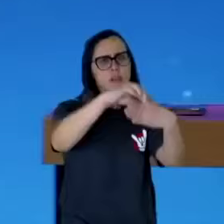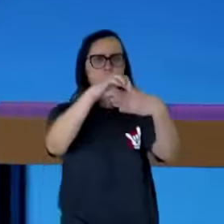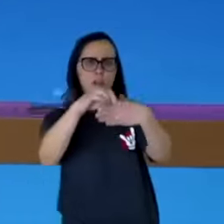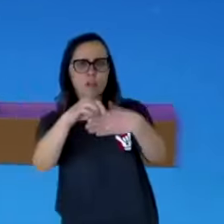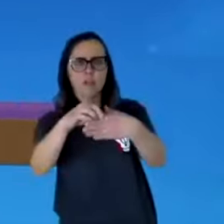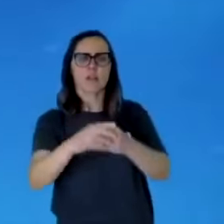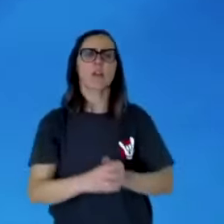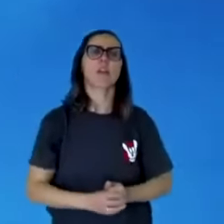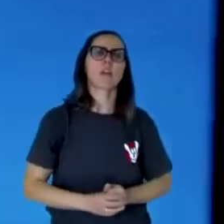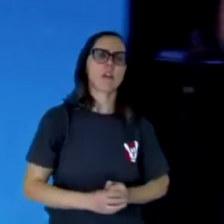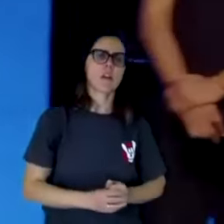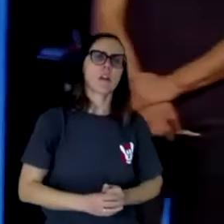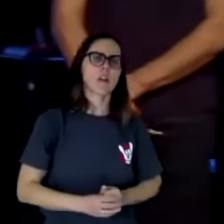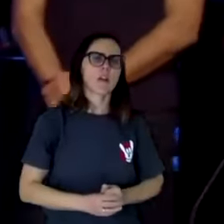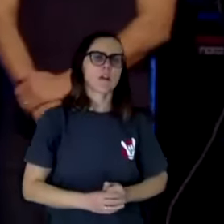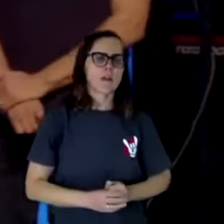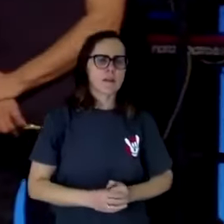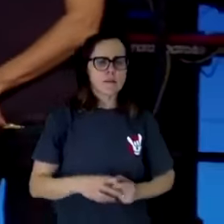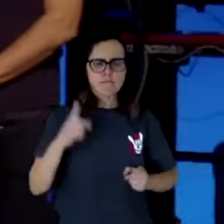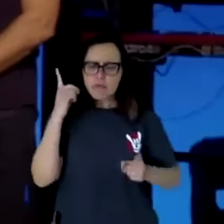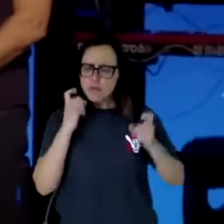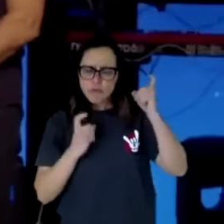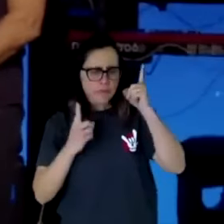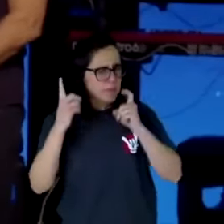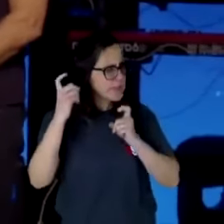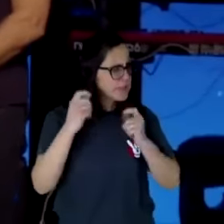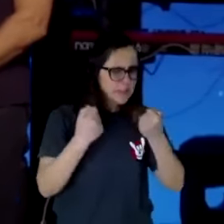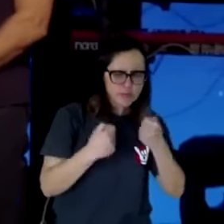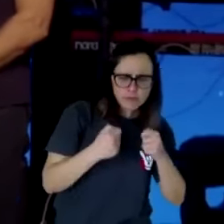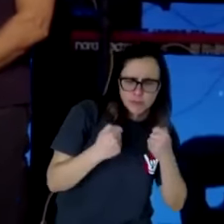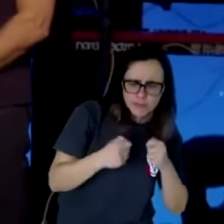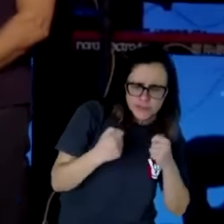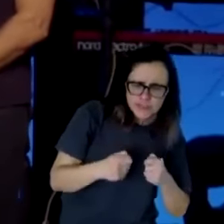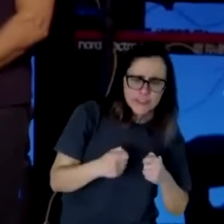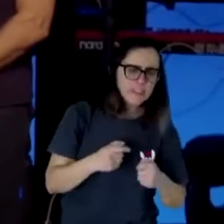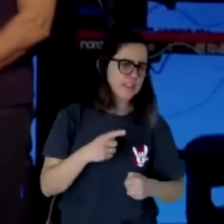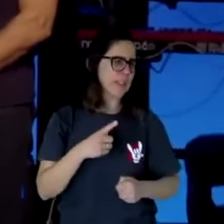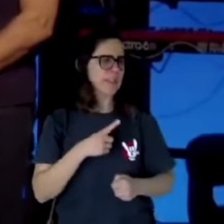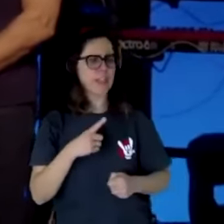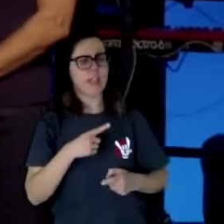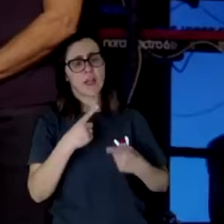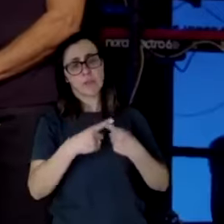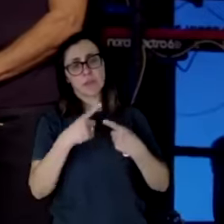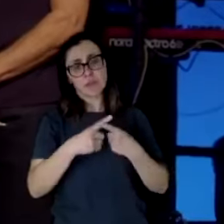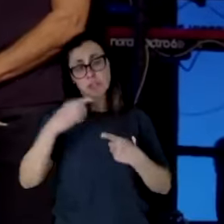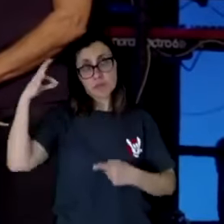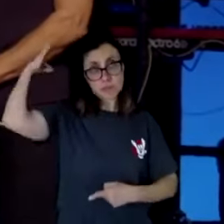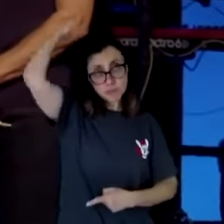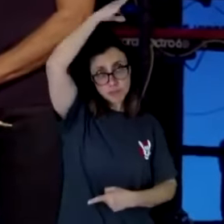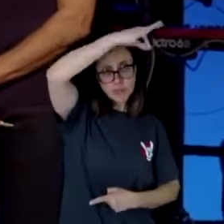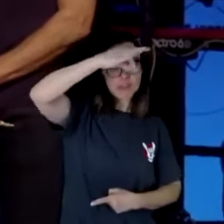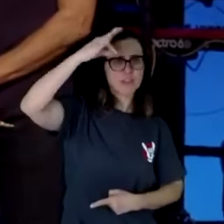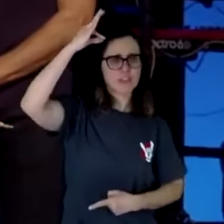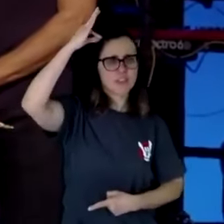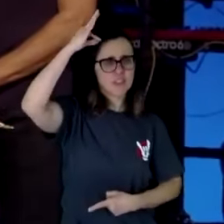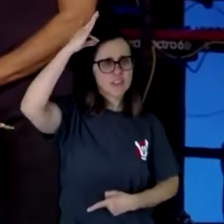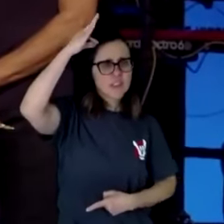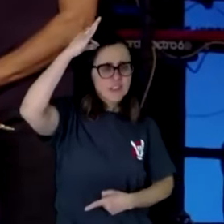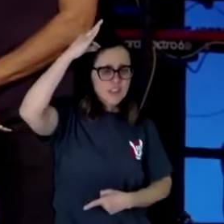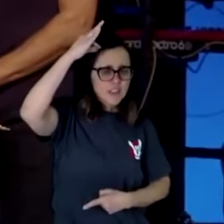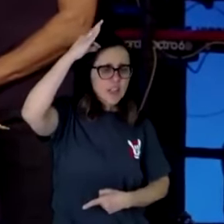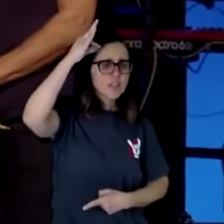espírito santo falará através de você Jesus diz sou eu que